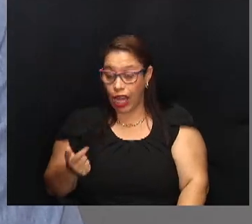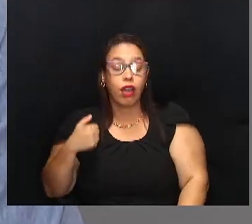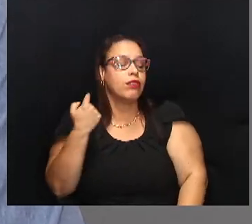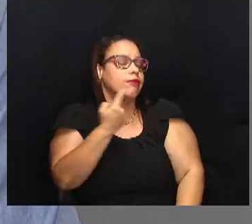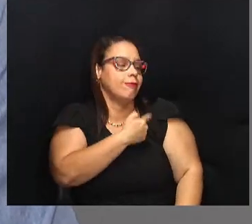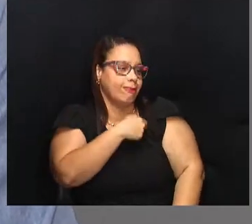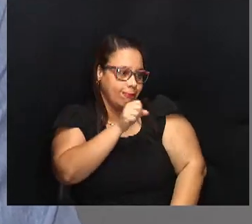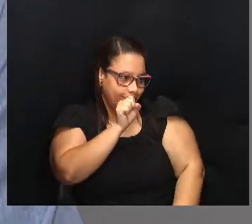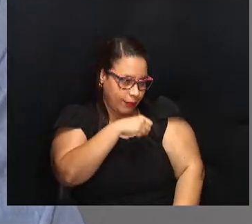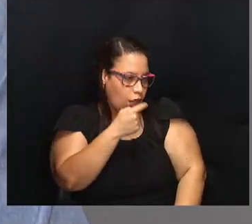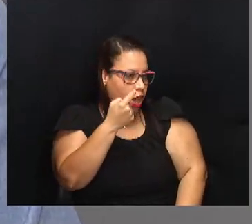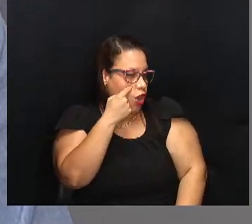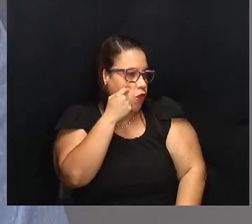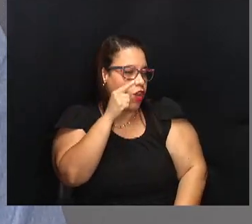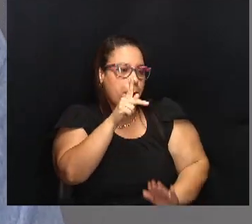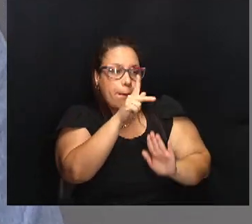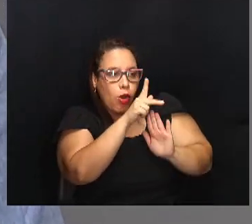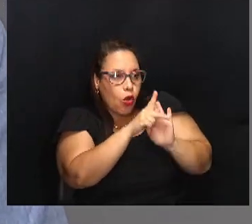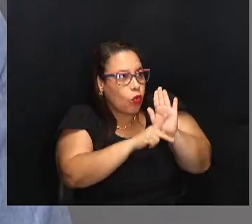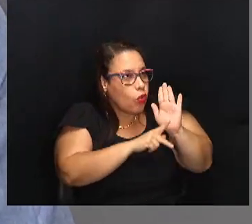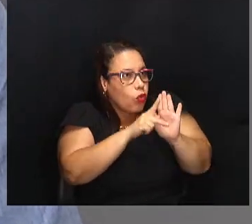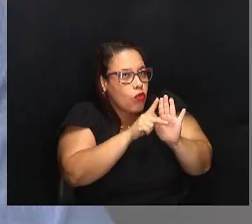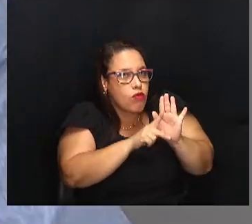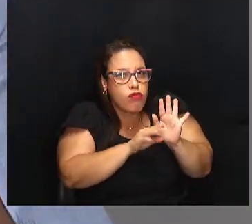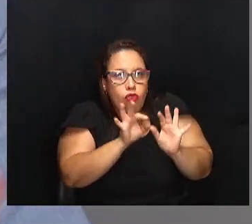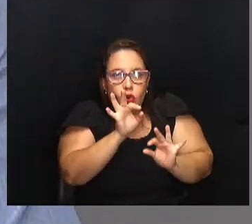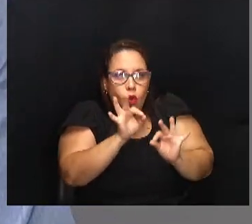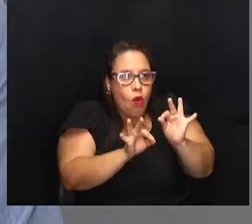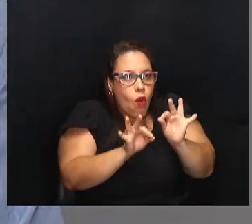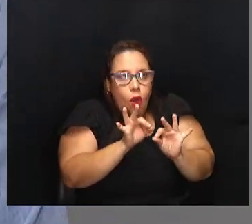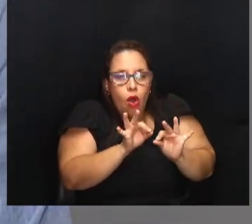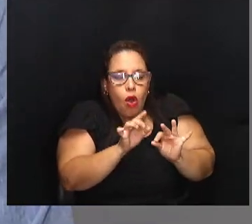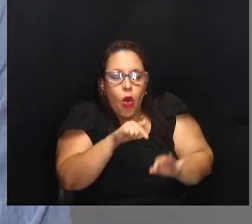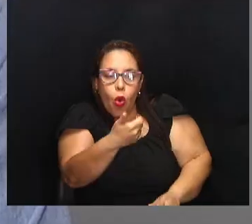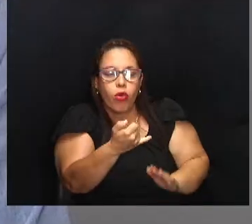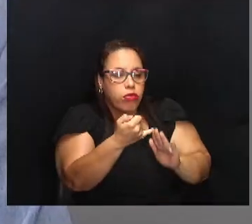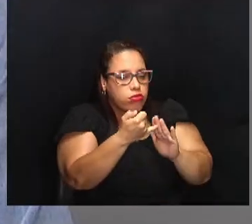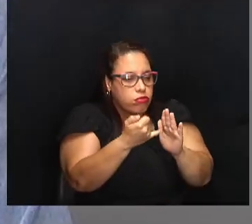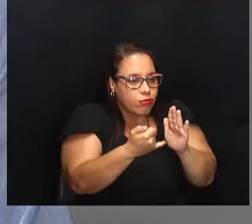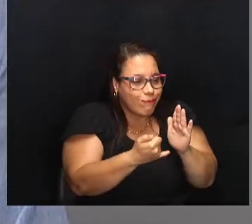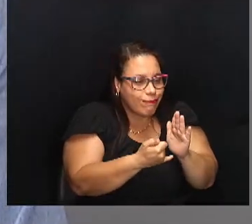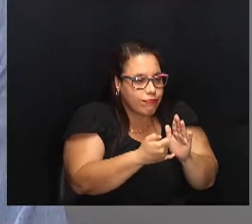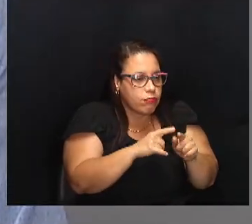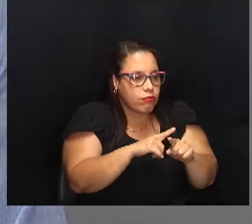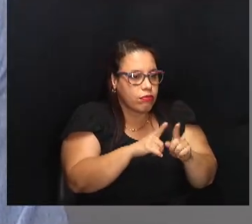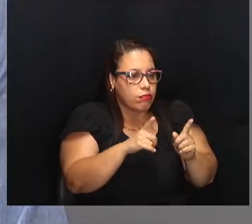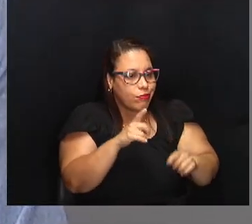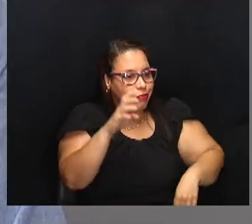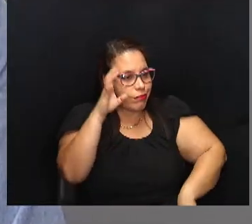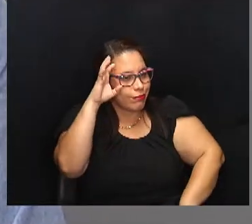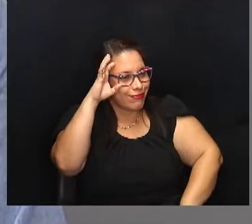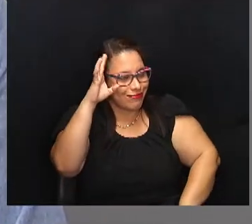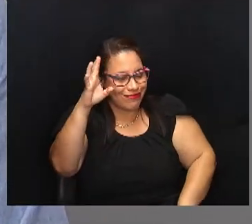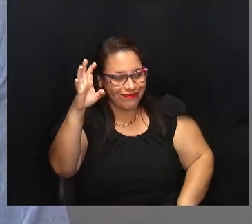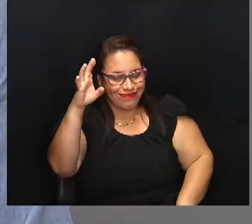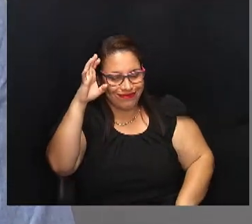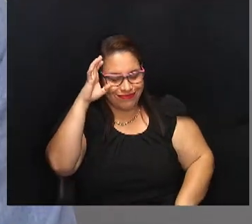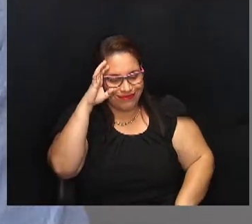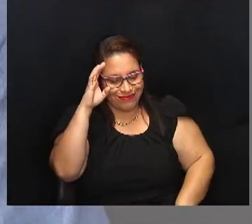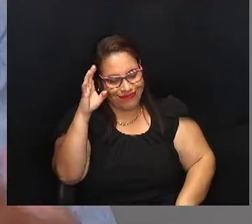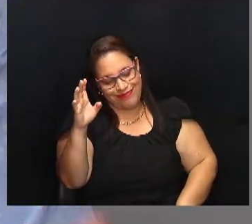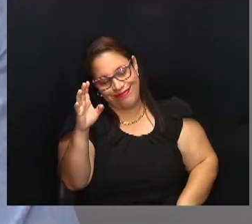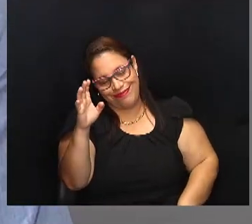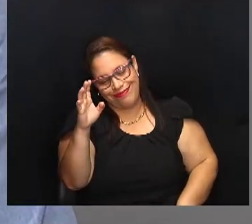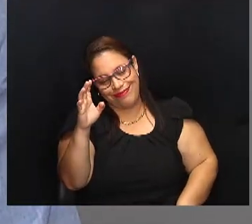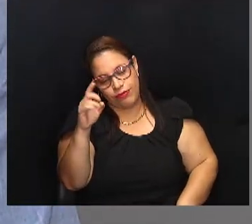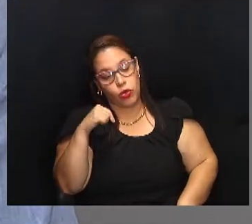vê muitos projetos, a gente vê por aí outras instituições, mas a ideia é fazer com que, pelo